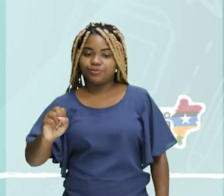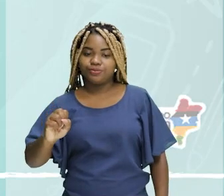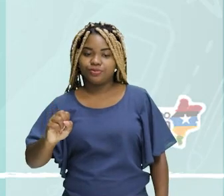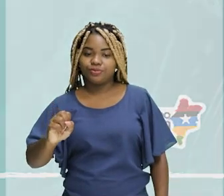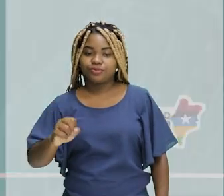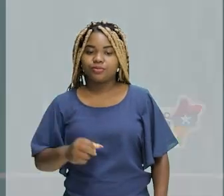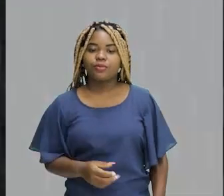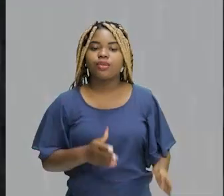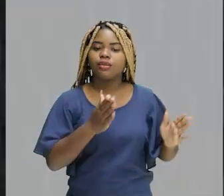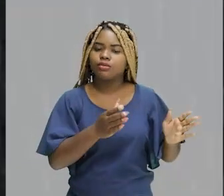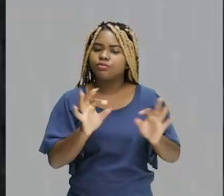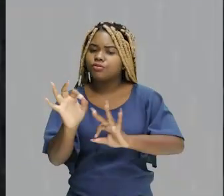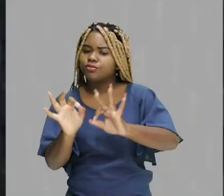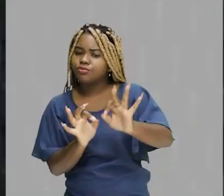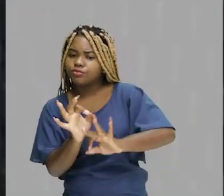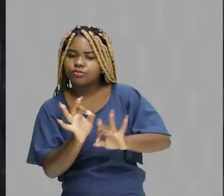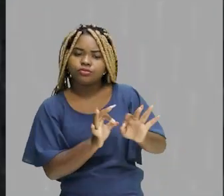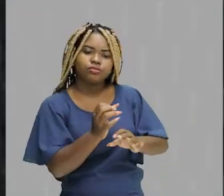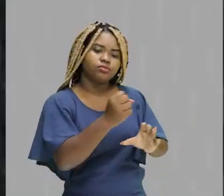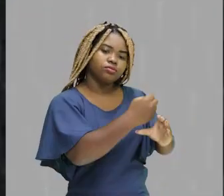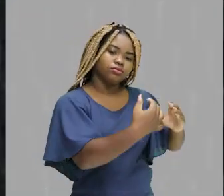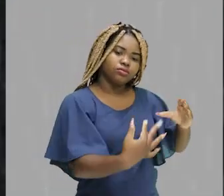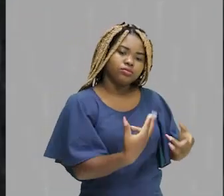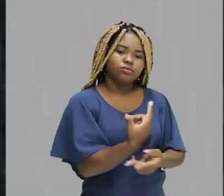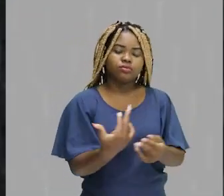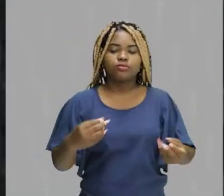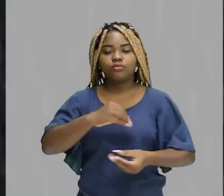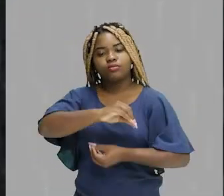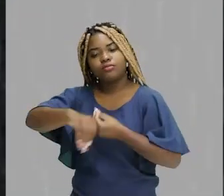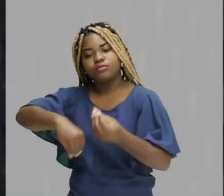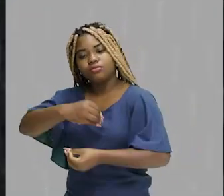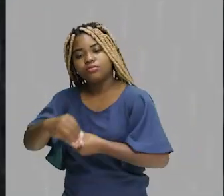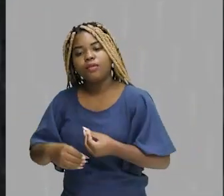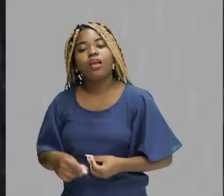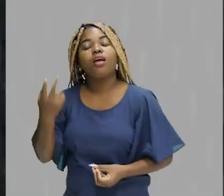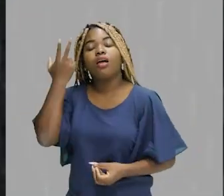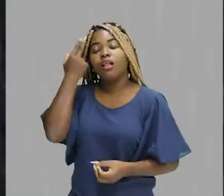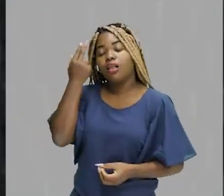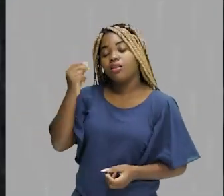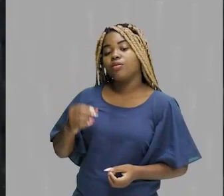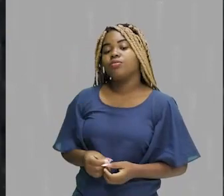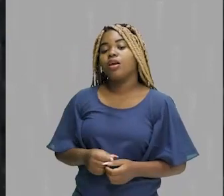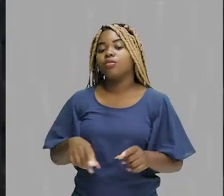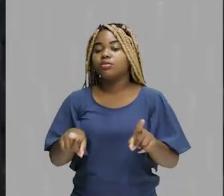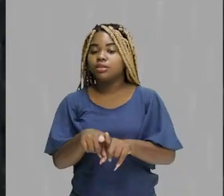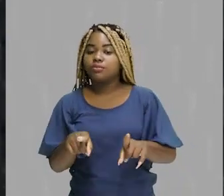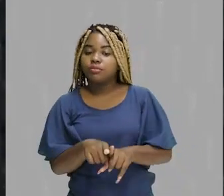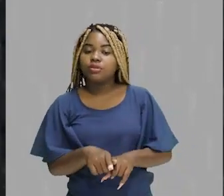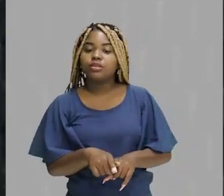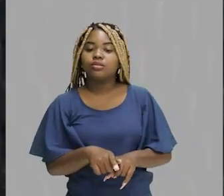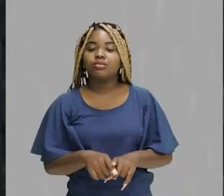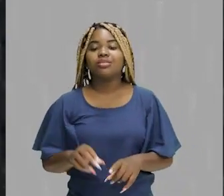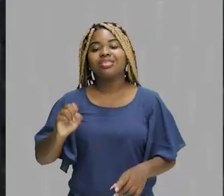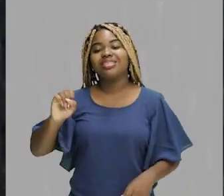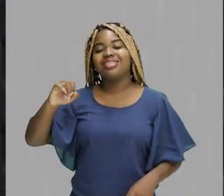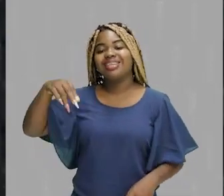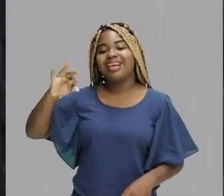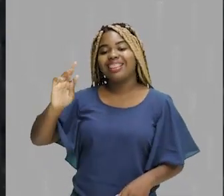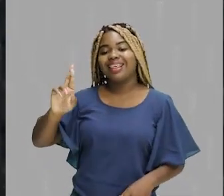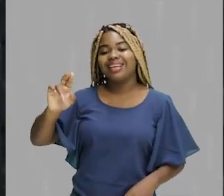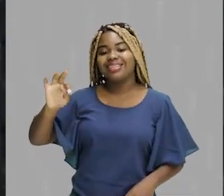propriedade é característica de várias substâncias, tanto naturais quanto sintéticas, que são